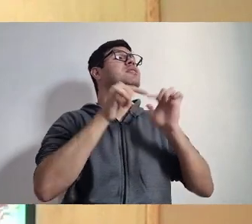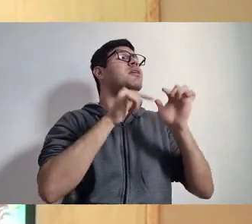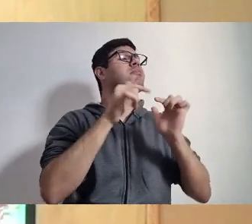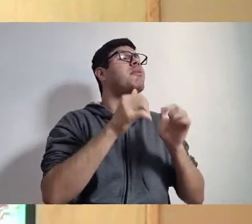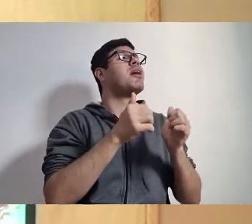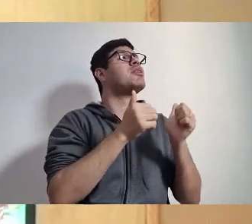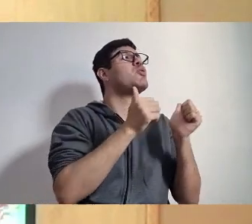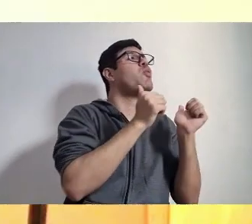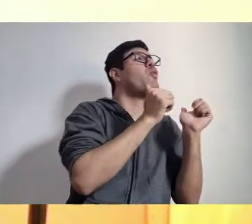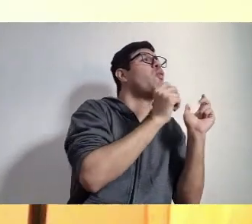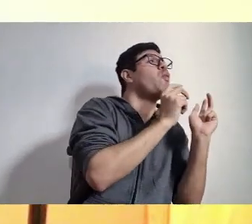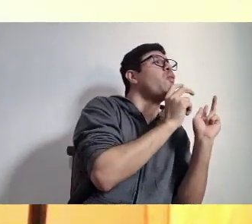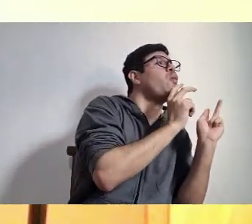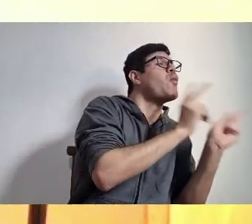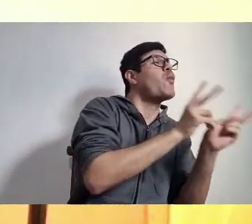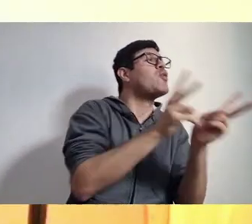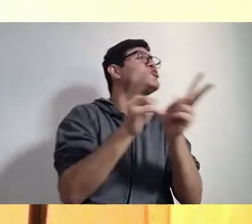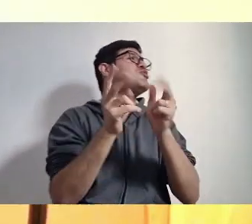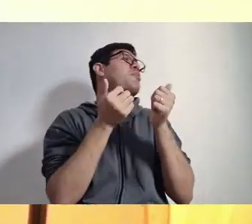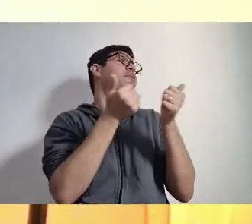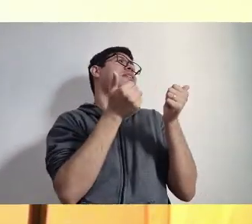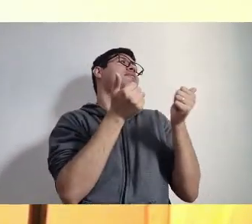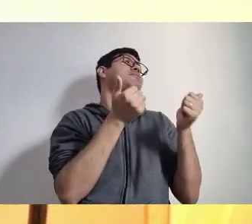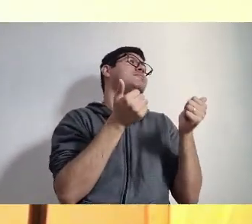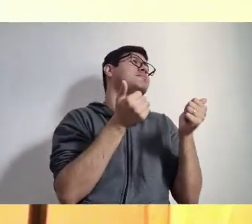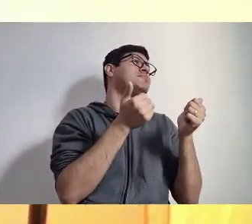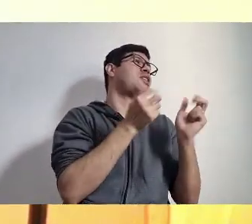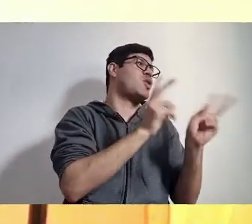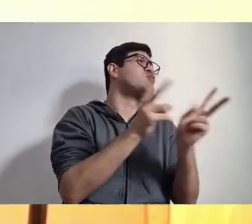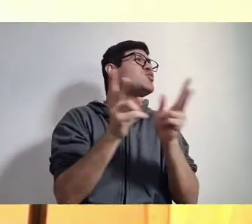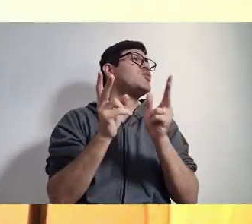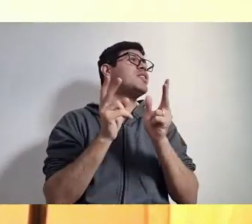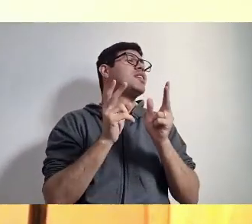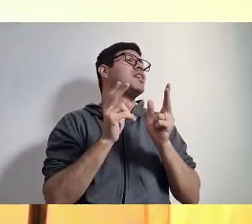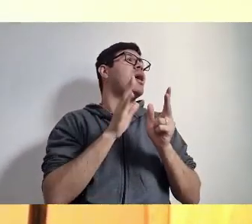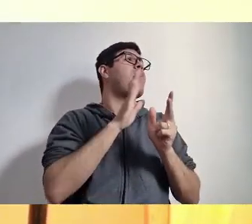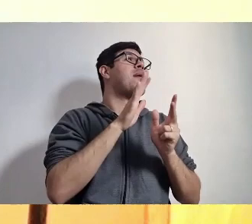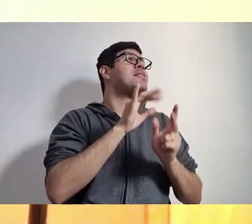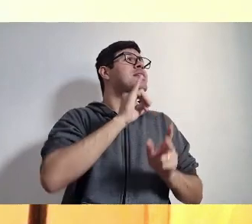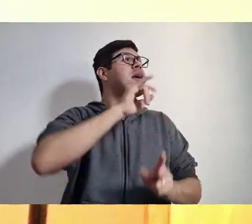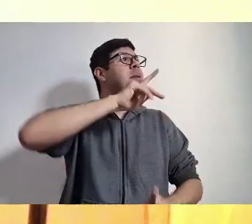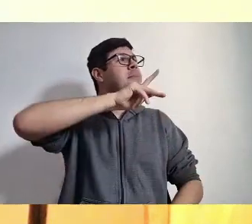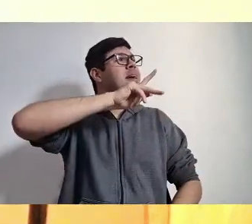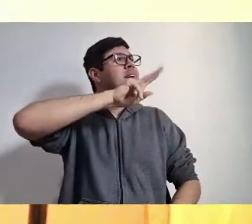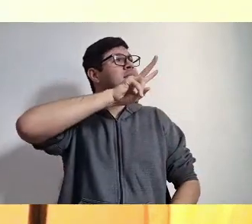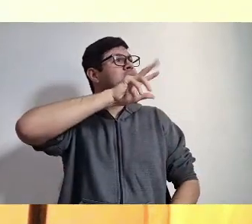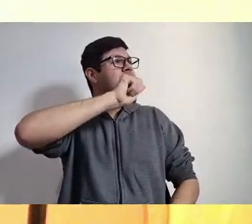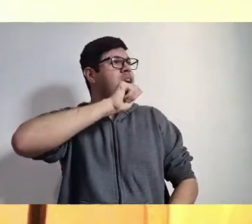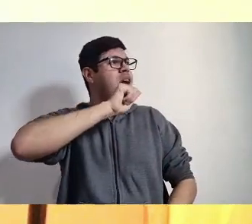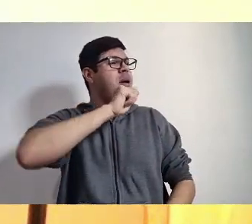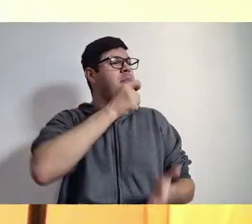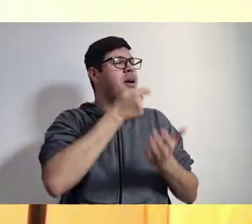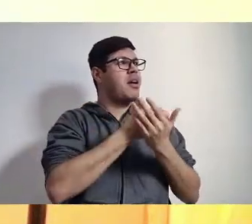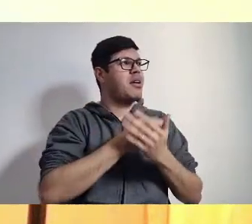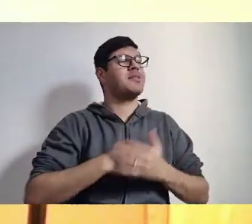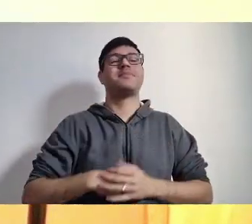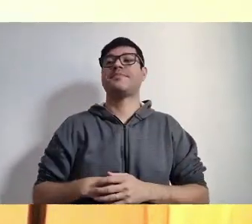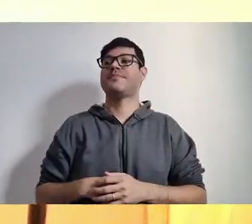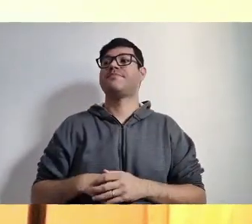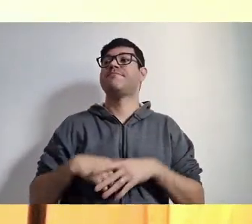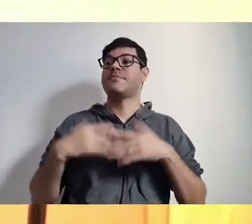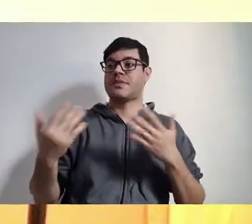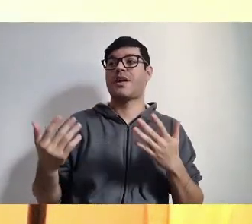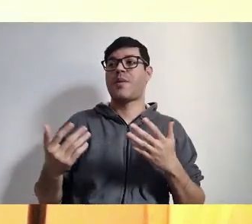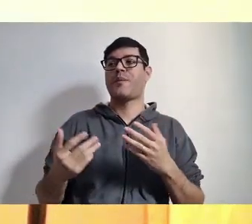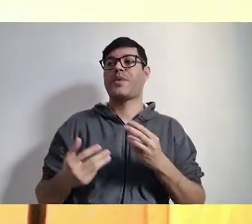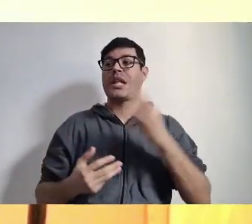serviço. Não tem que fazer seguro do veículo, não tem que pagar IPVA. Exatamente. E depois que terceirizou a ambulância, infelizmente